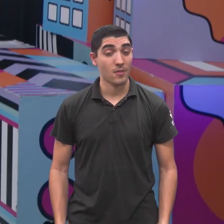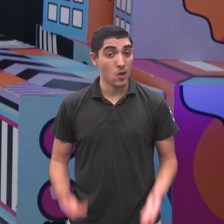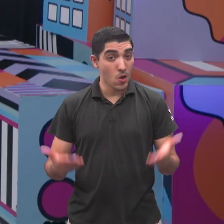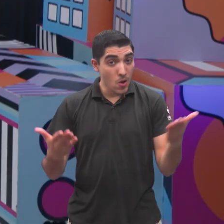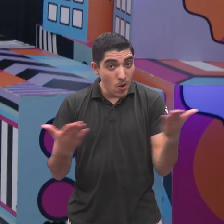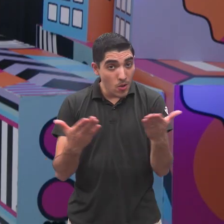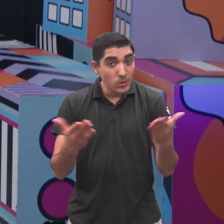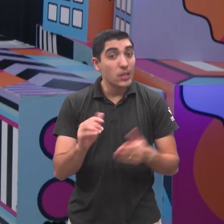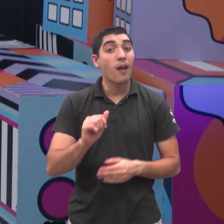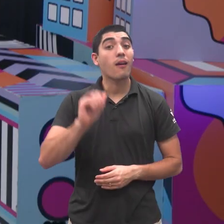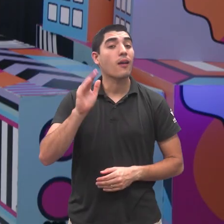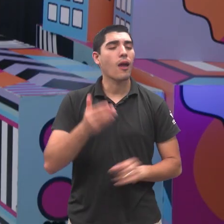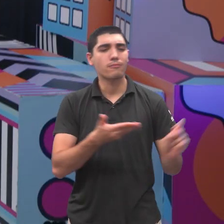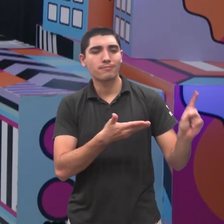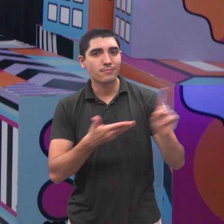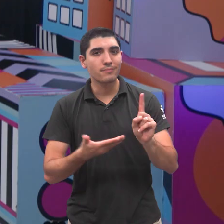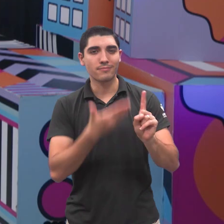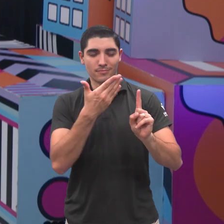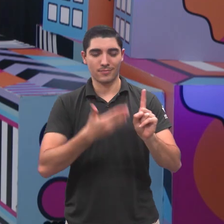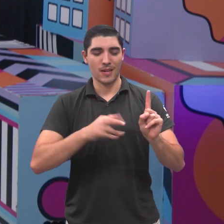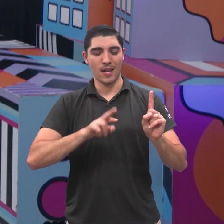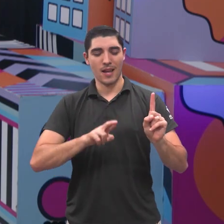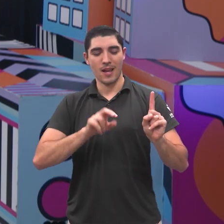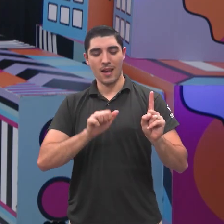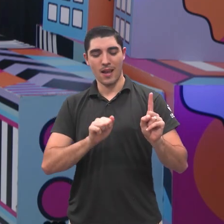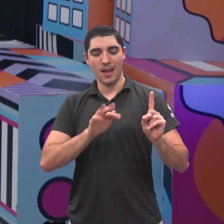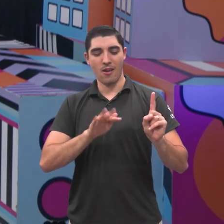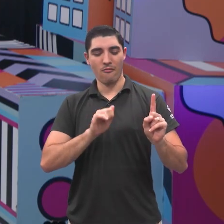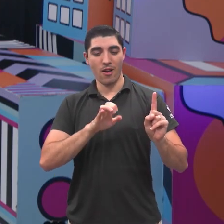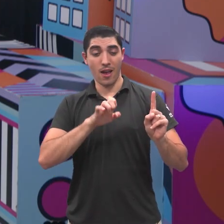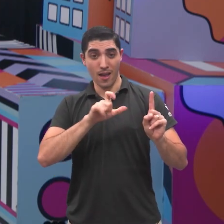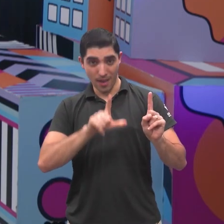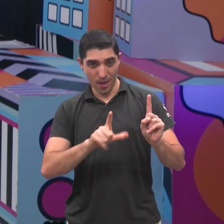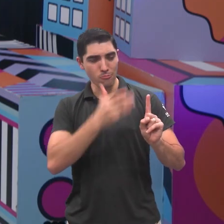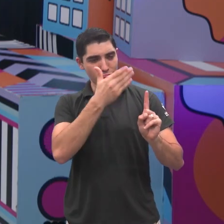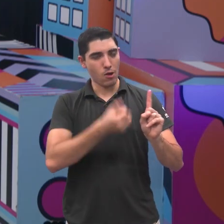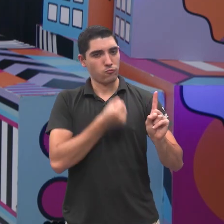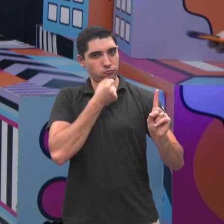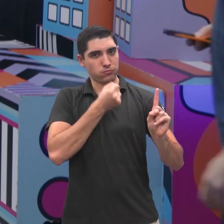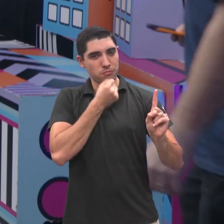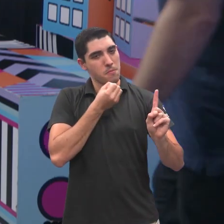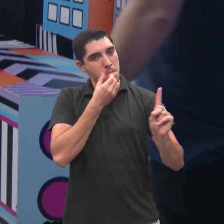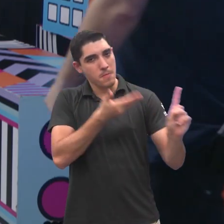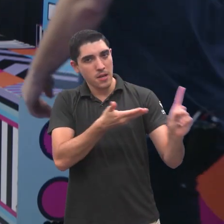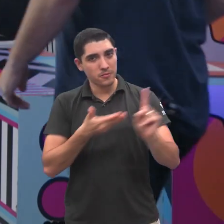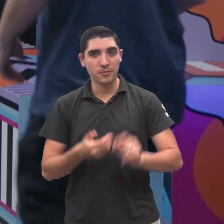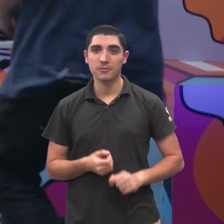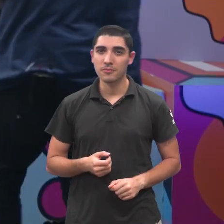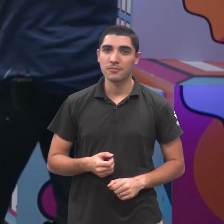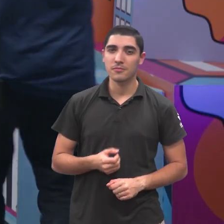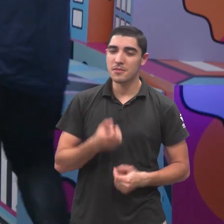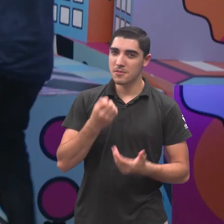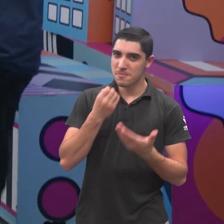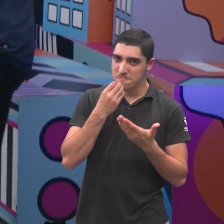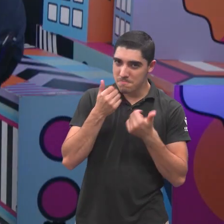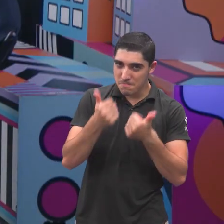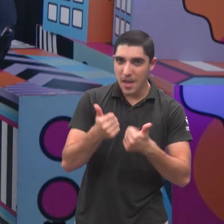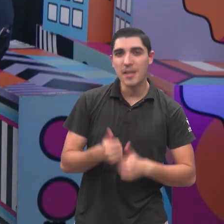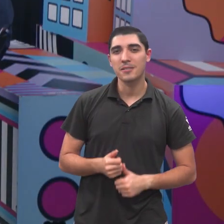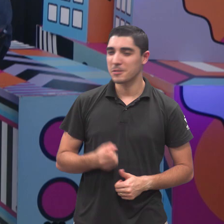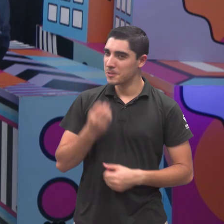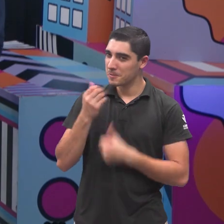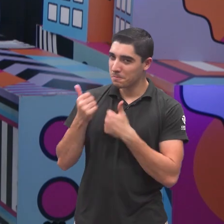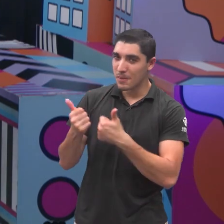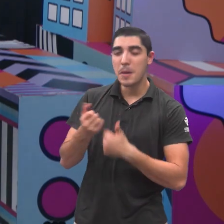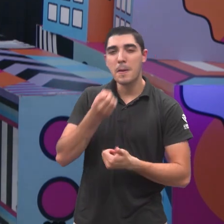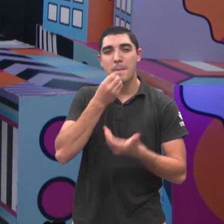E dessa vez, quem está aqui com a gente é o Rafael Hoffman, nosso colunista. Chega mais, Rafael. Bem-vindo. E aí, Rafael? Tudo bem? Tudo